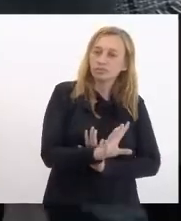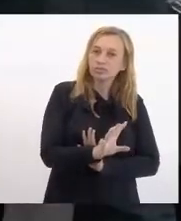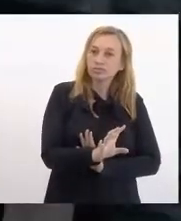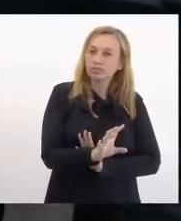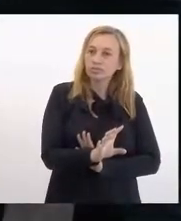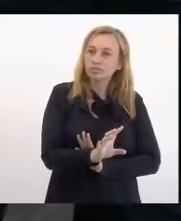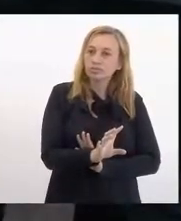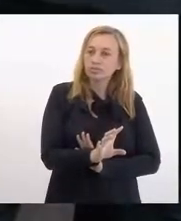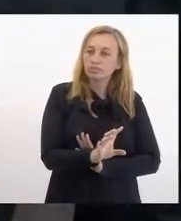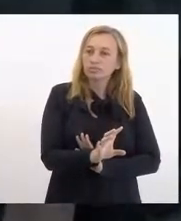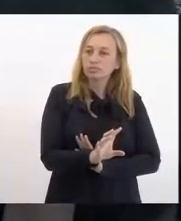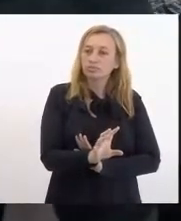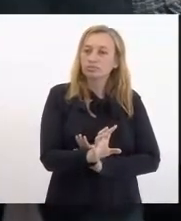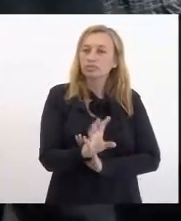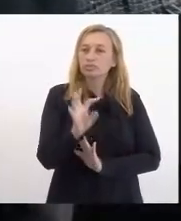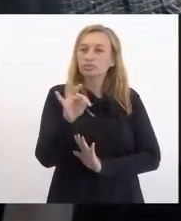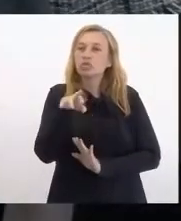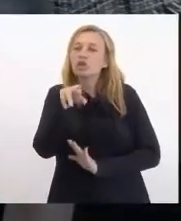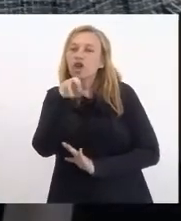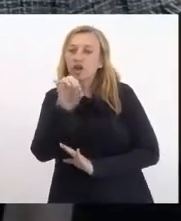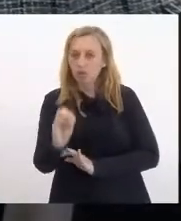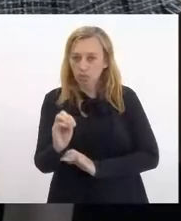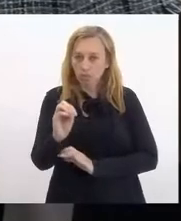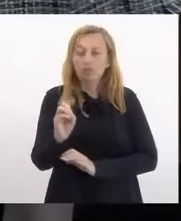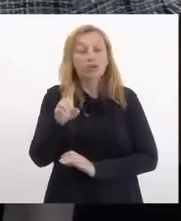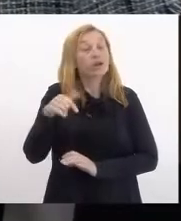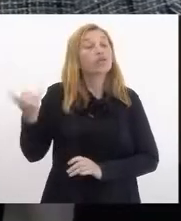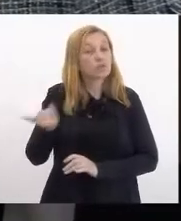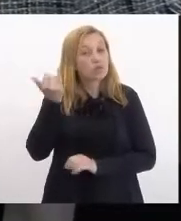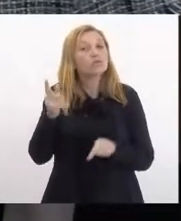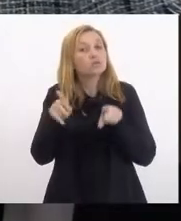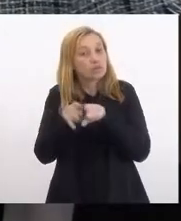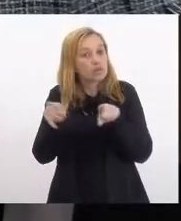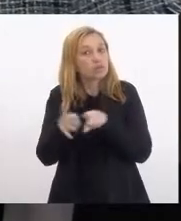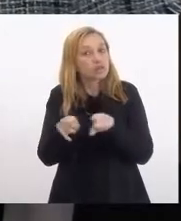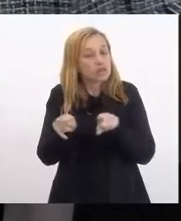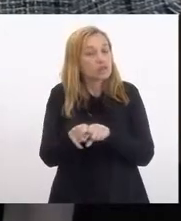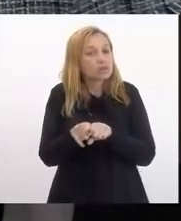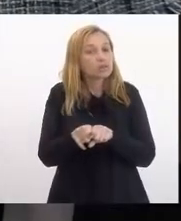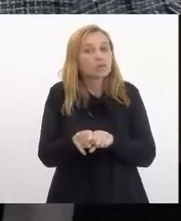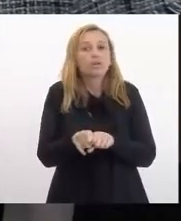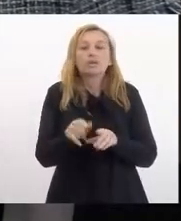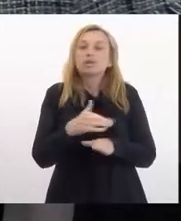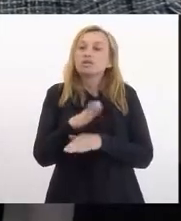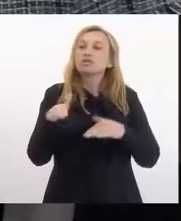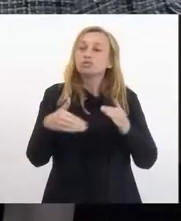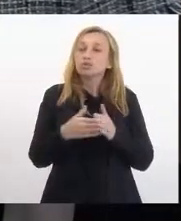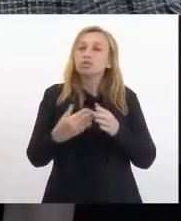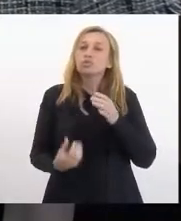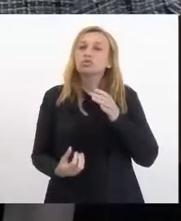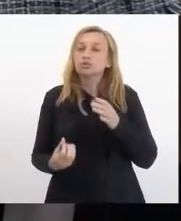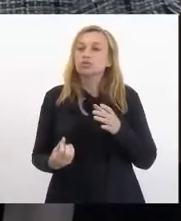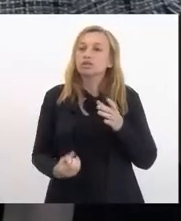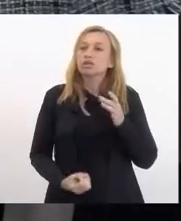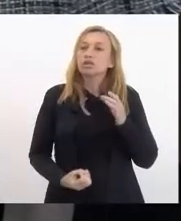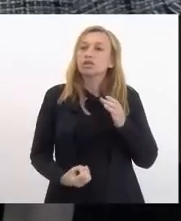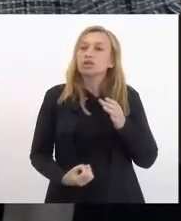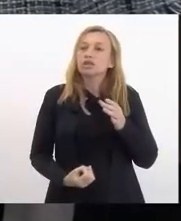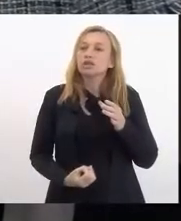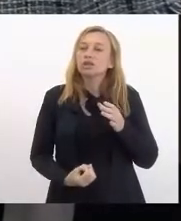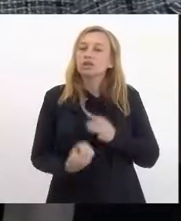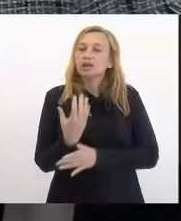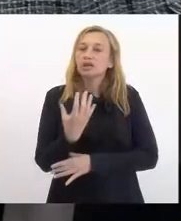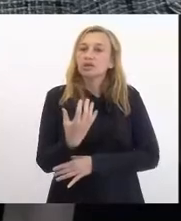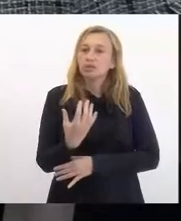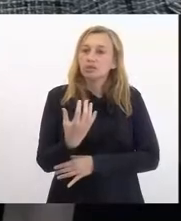referência, sobretudo, aos torneios de canto, né, que são importantes também para aqueles e aquelas que criam, né, essas aves.